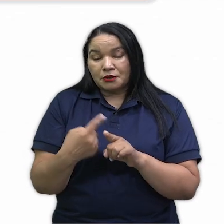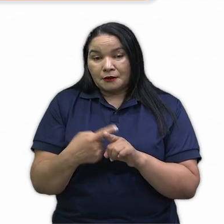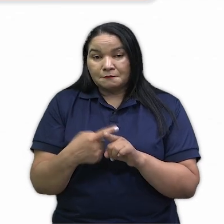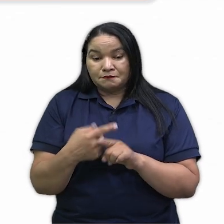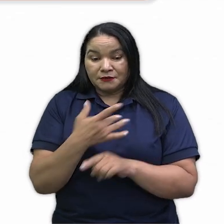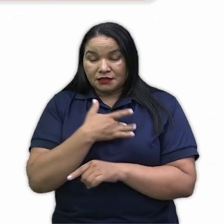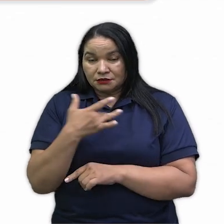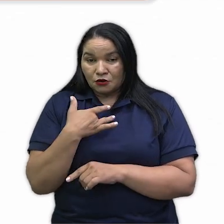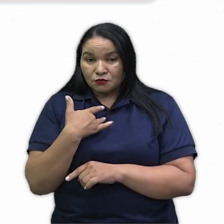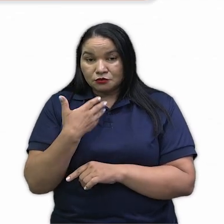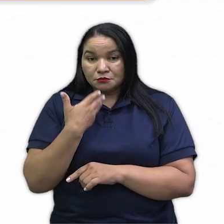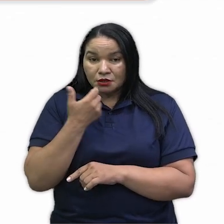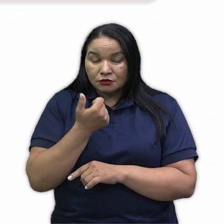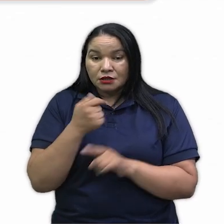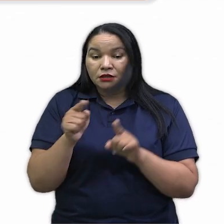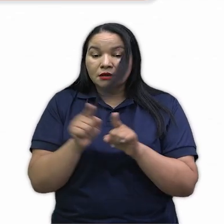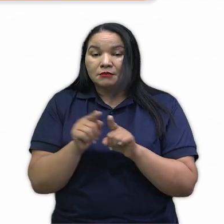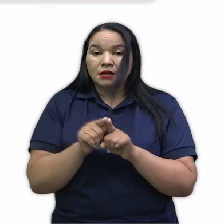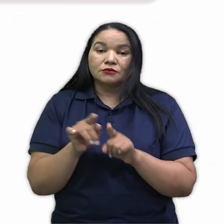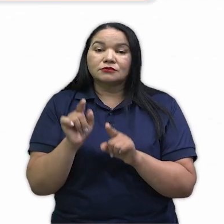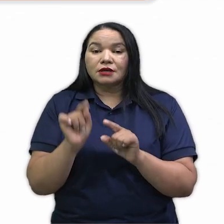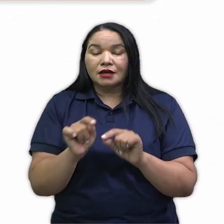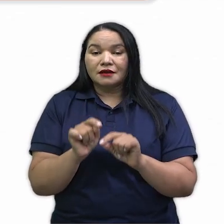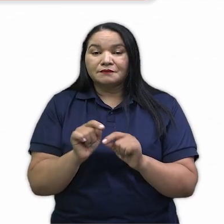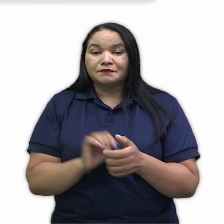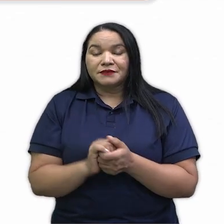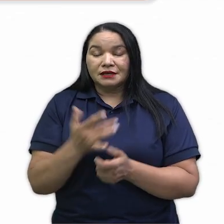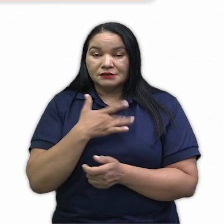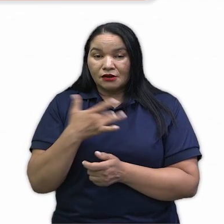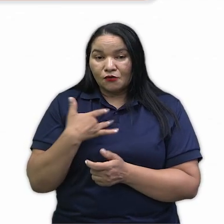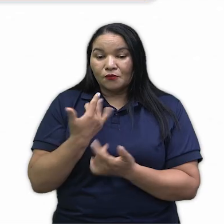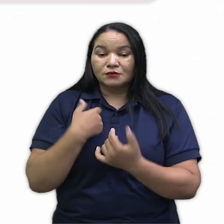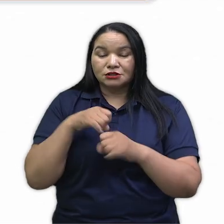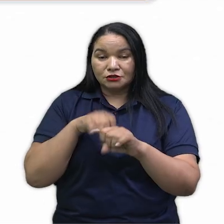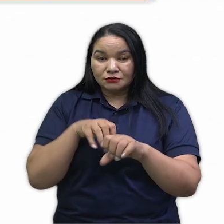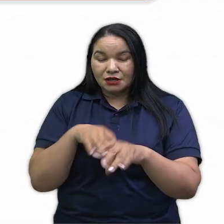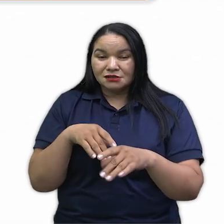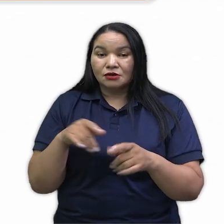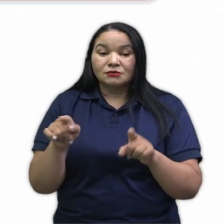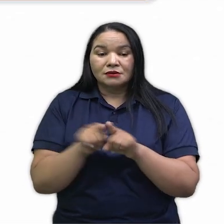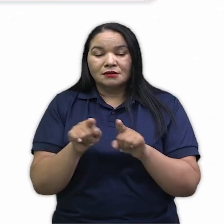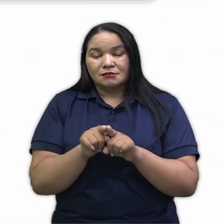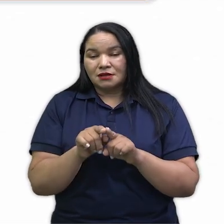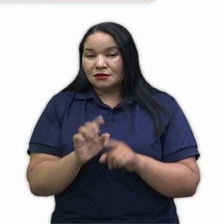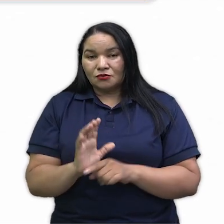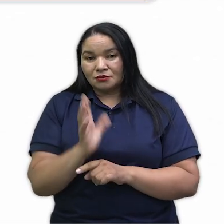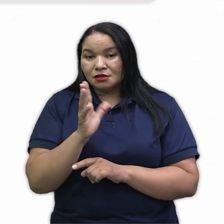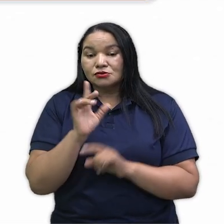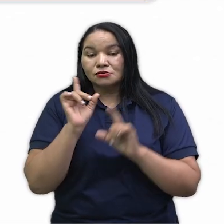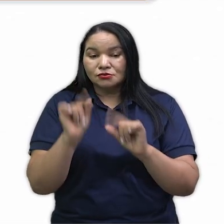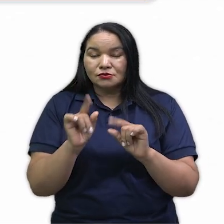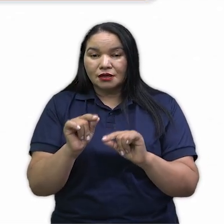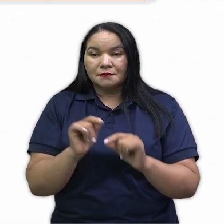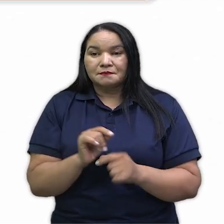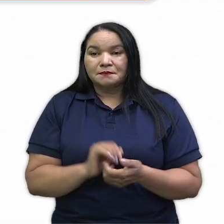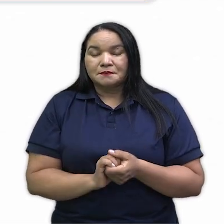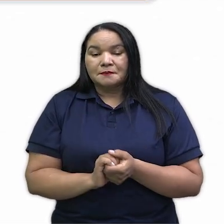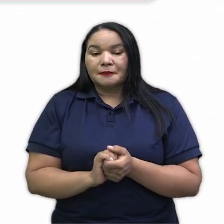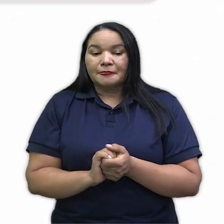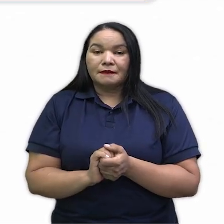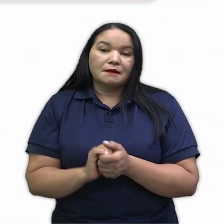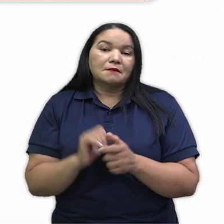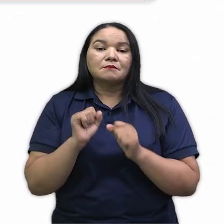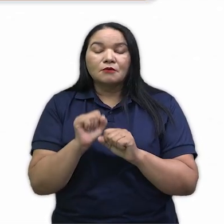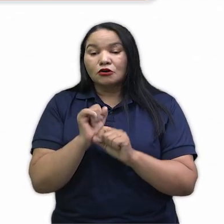vida por conta da melhoria na saúde da população, né? E este fenômeno, gente, ele